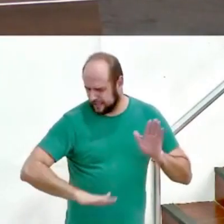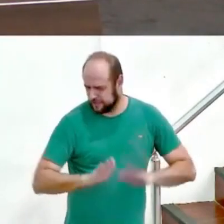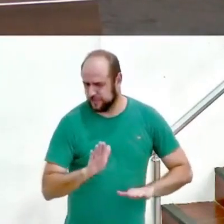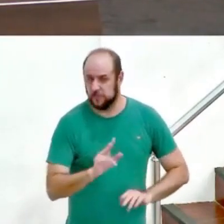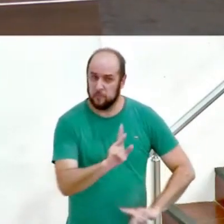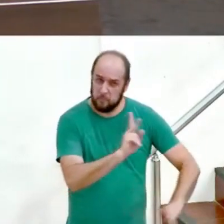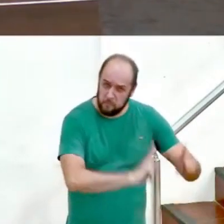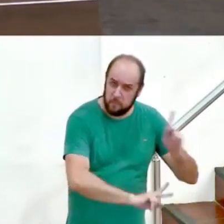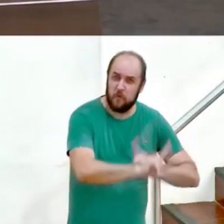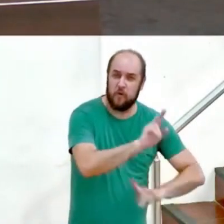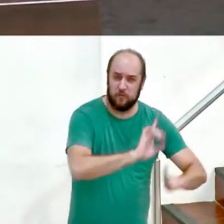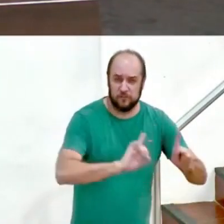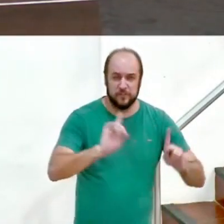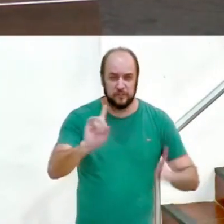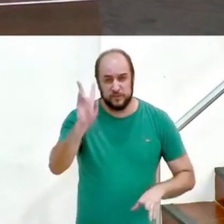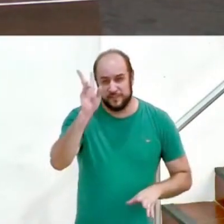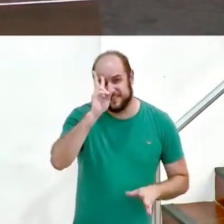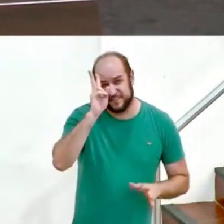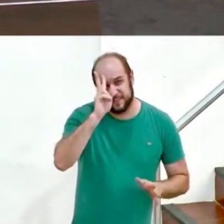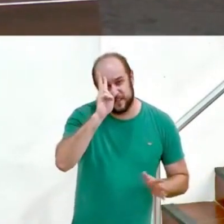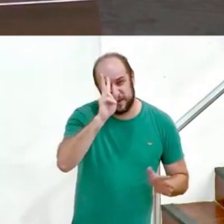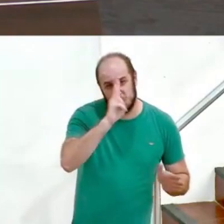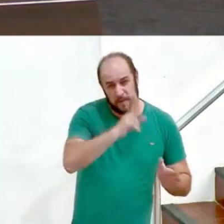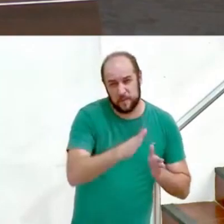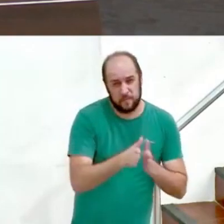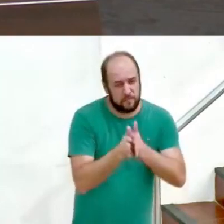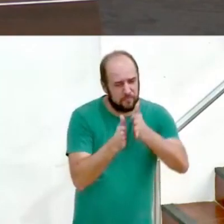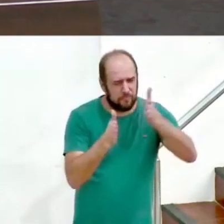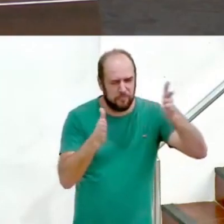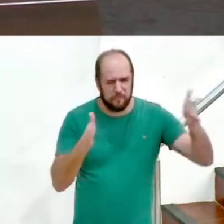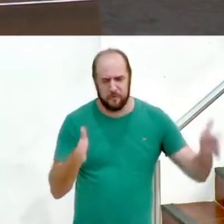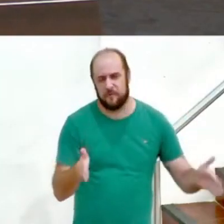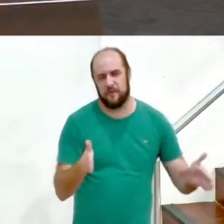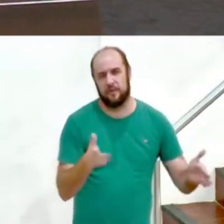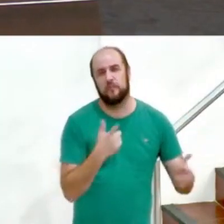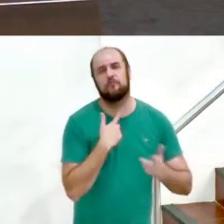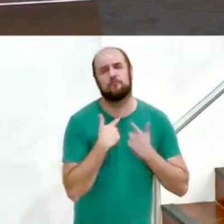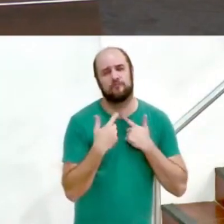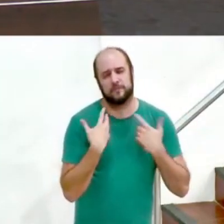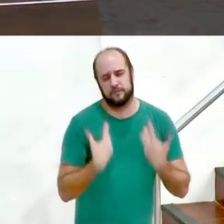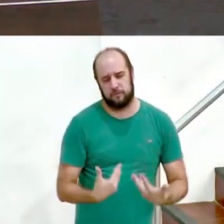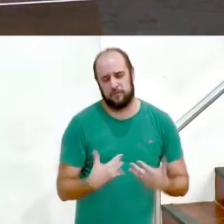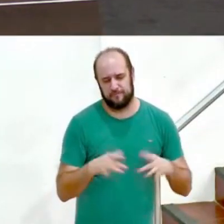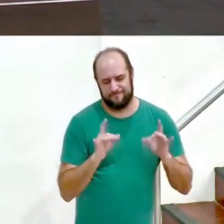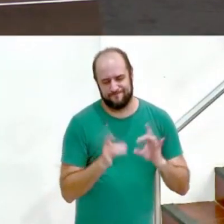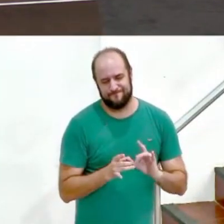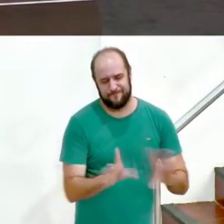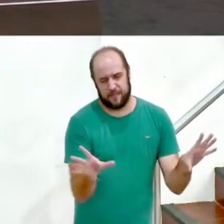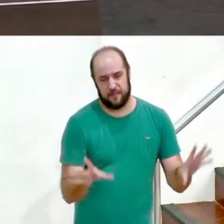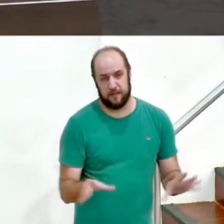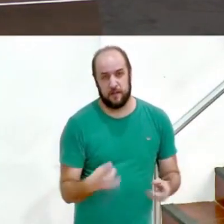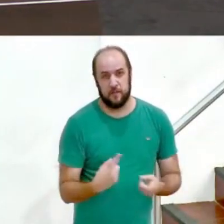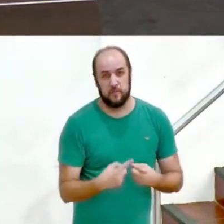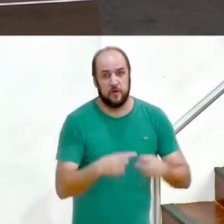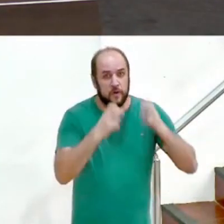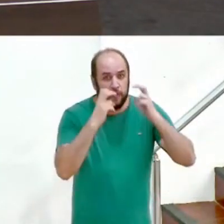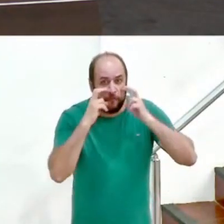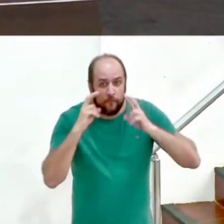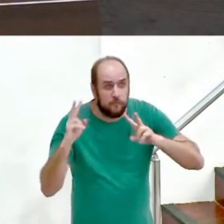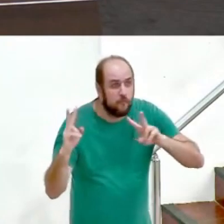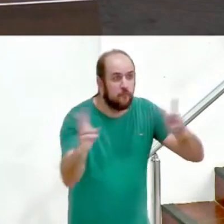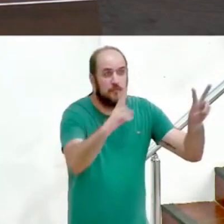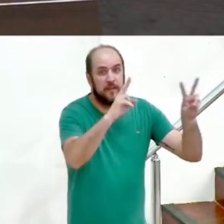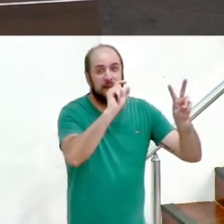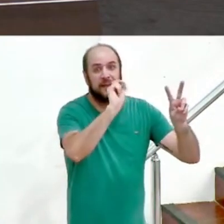de Deus, ao longo da história, é tentado ao desânimo, porque eles erguem os olhos e o que eles podem